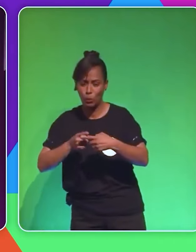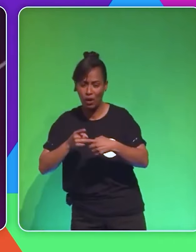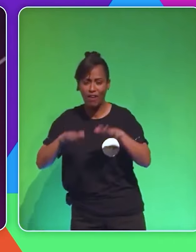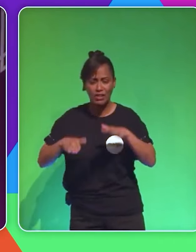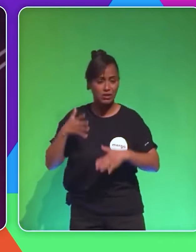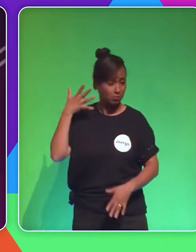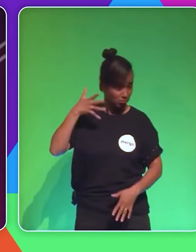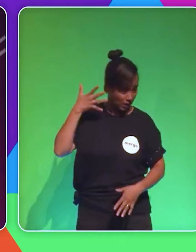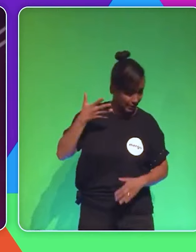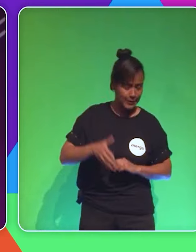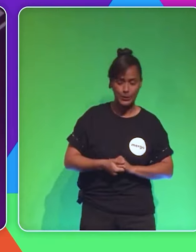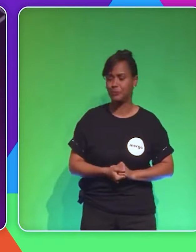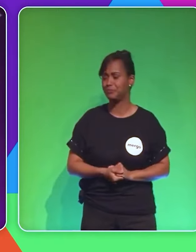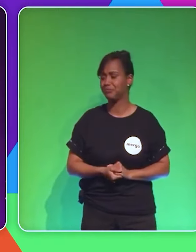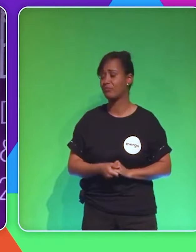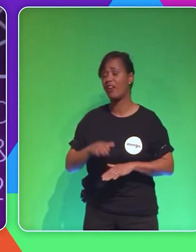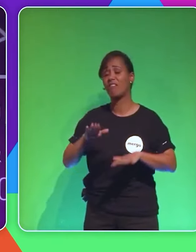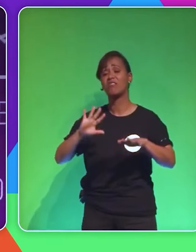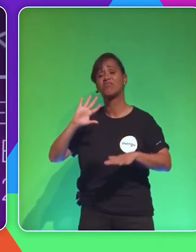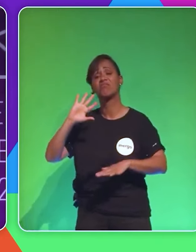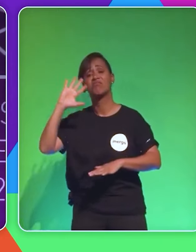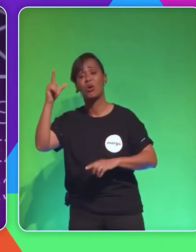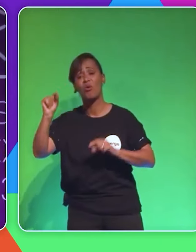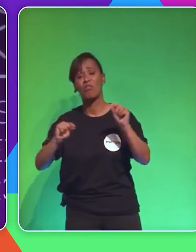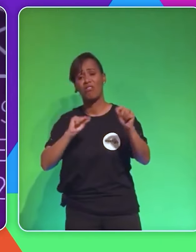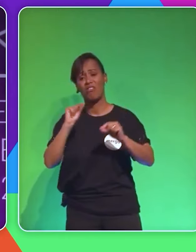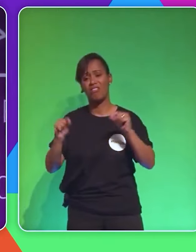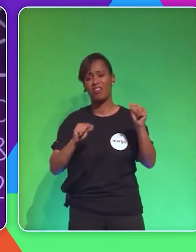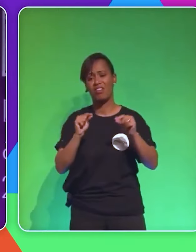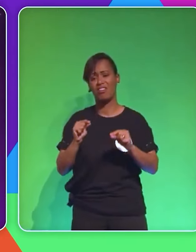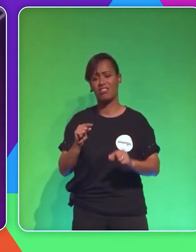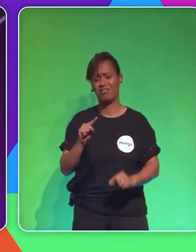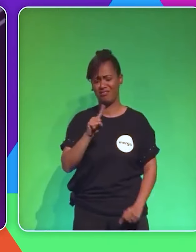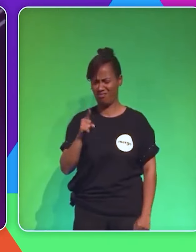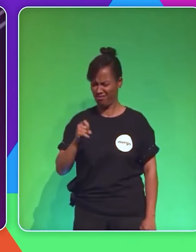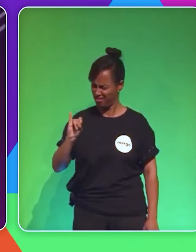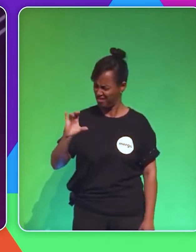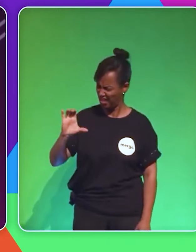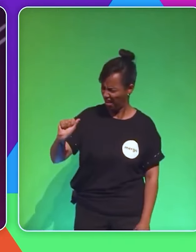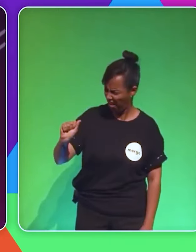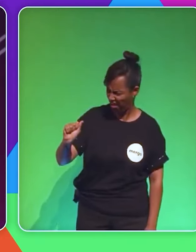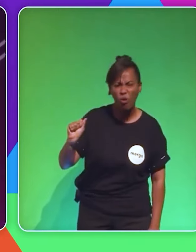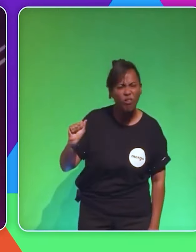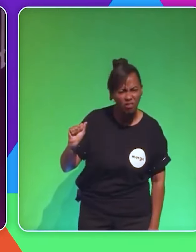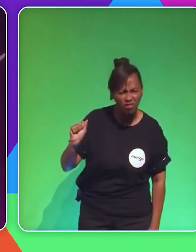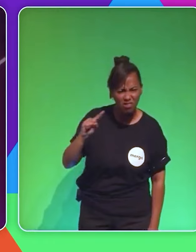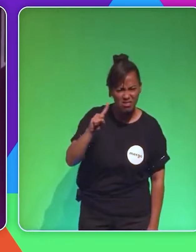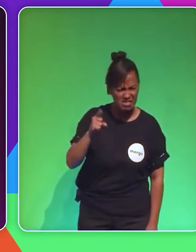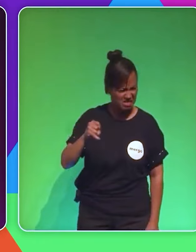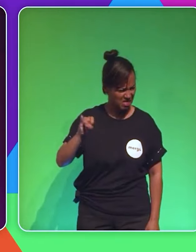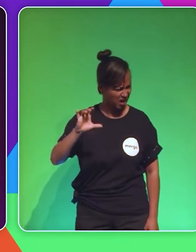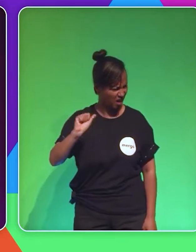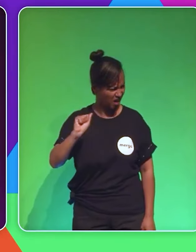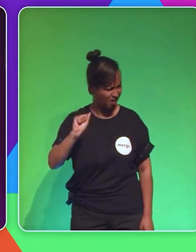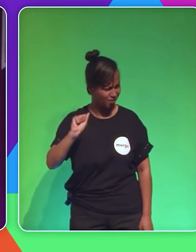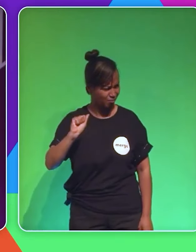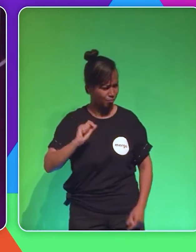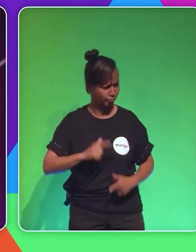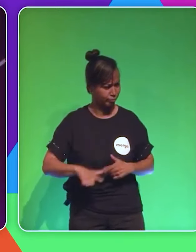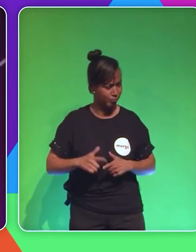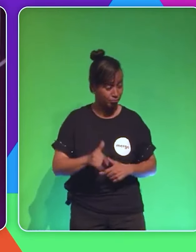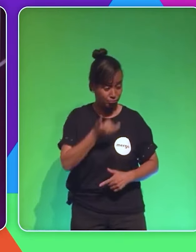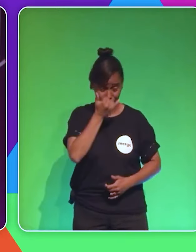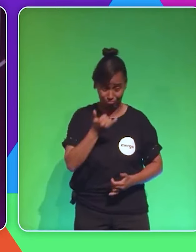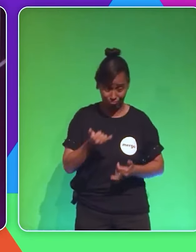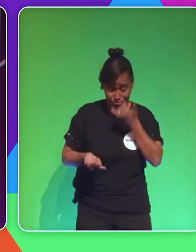palestrando Acontece uma coisa chamada zica sabe sempre quando eu tô fazendo conteúdo Tem algum tipo de zica